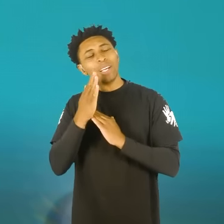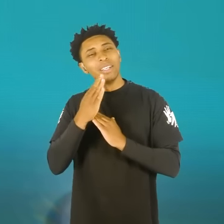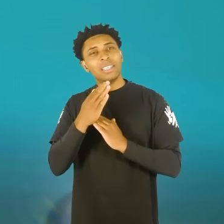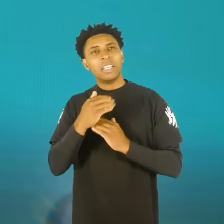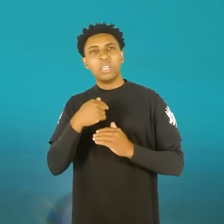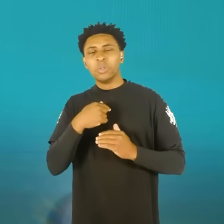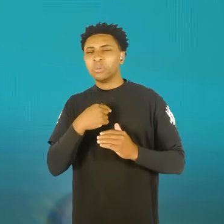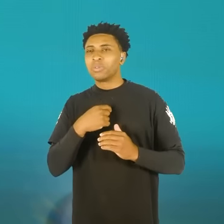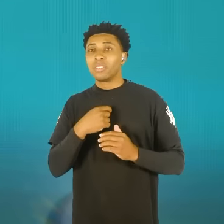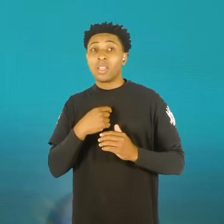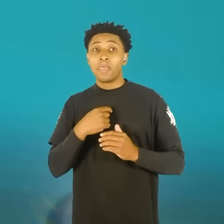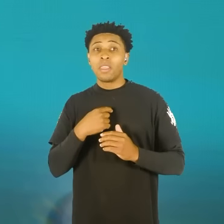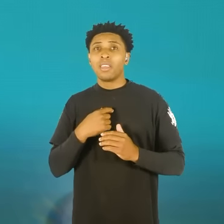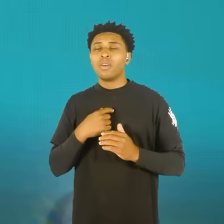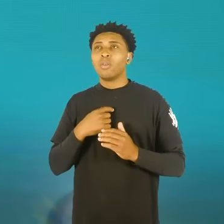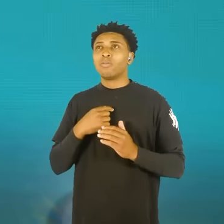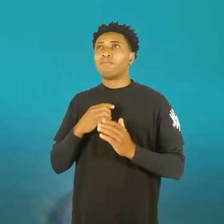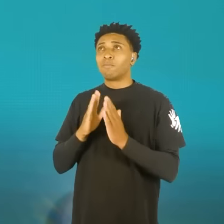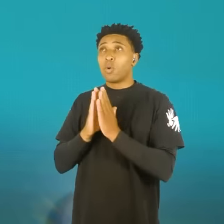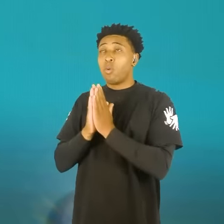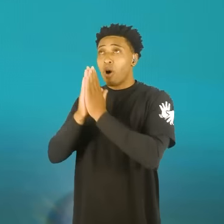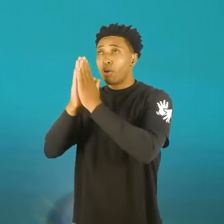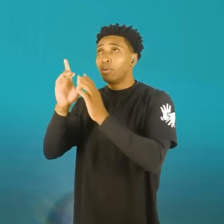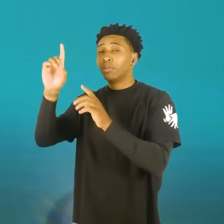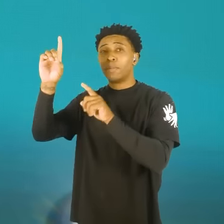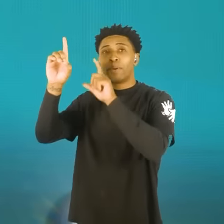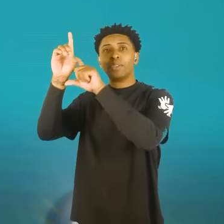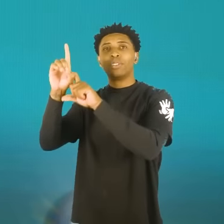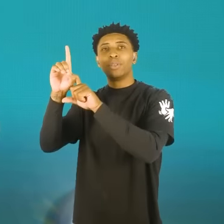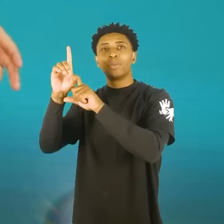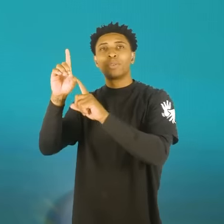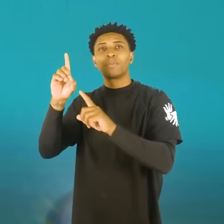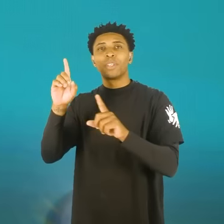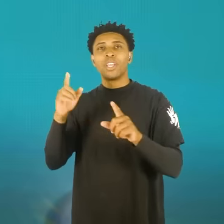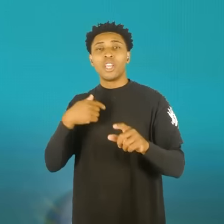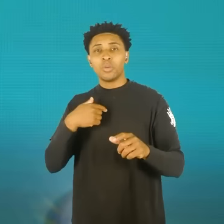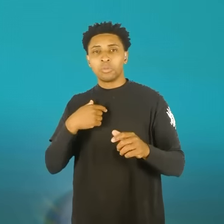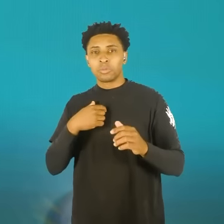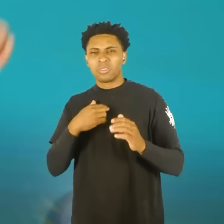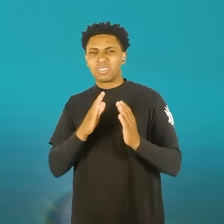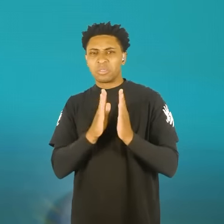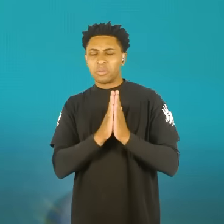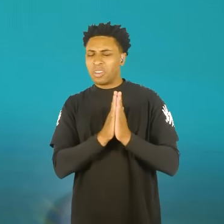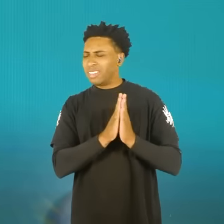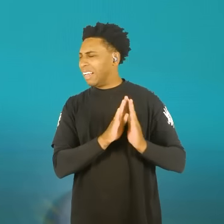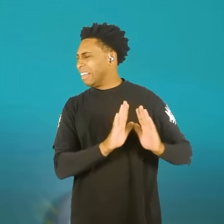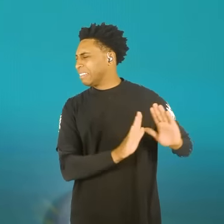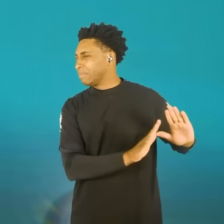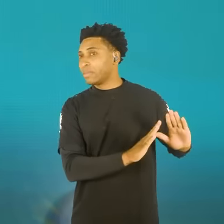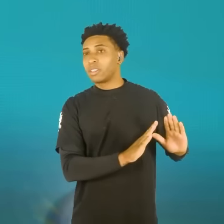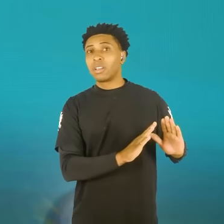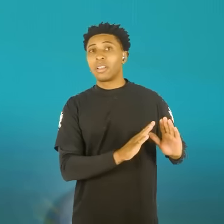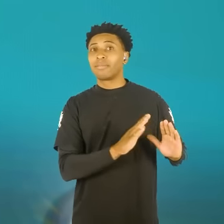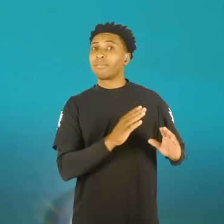tratar isso na fidelidade a Deus, eu me viro. Há uma fera lá fora esperando para empreitar você, e você não pode subestimar